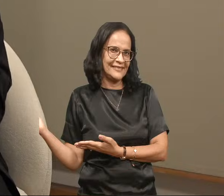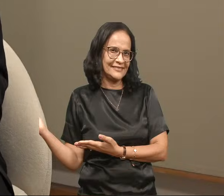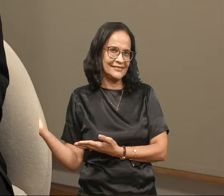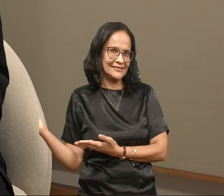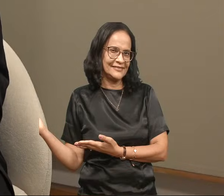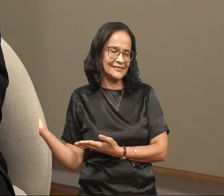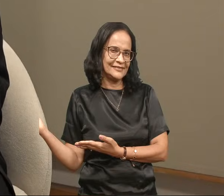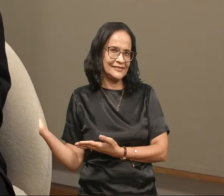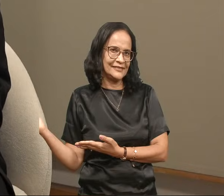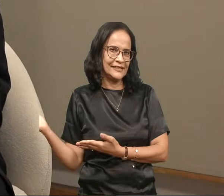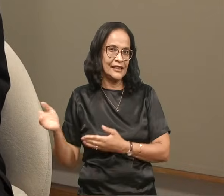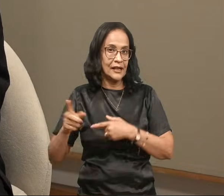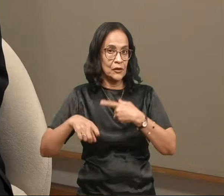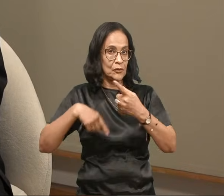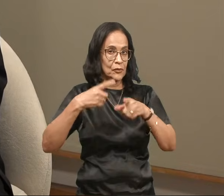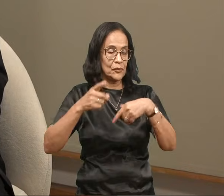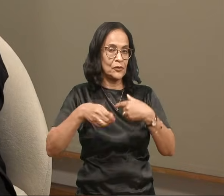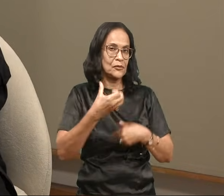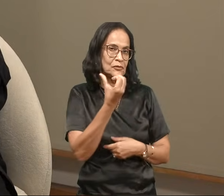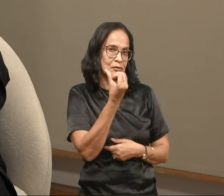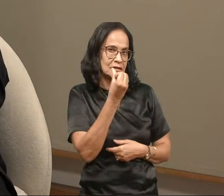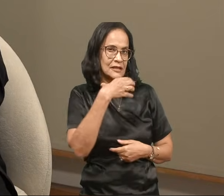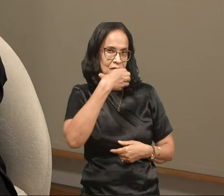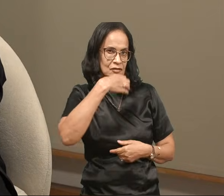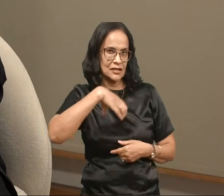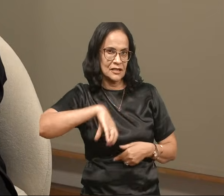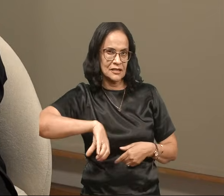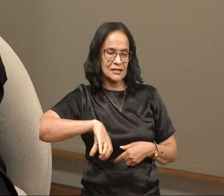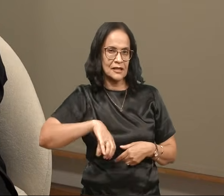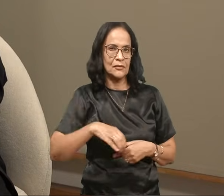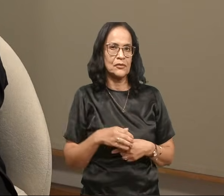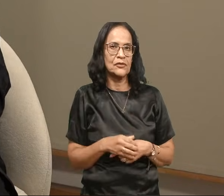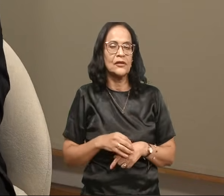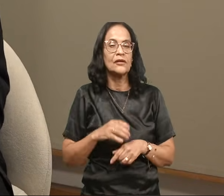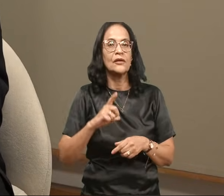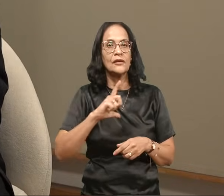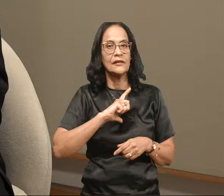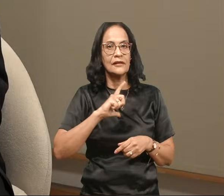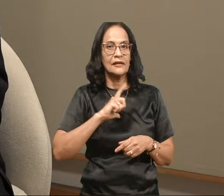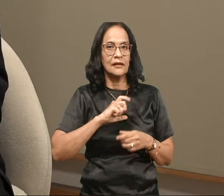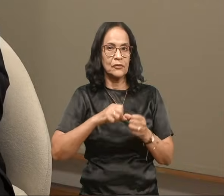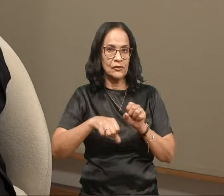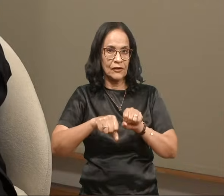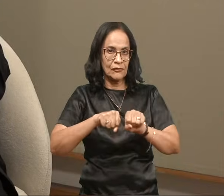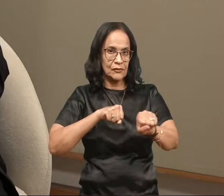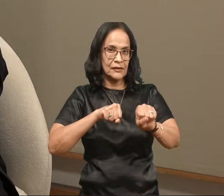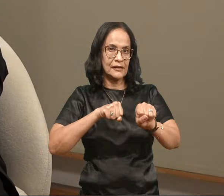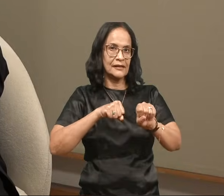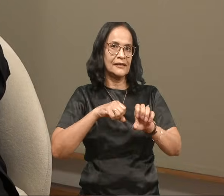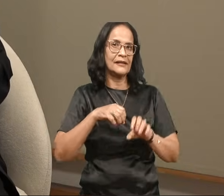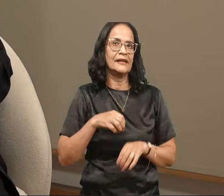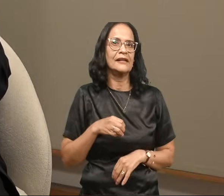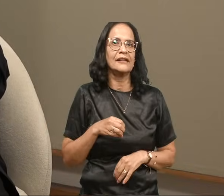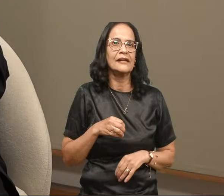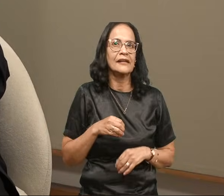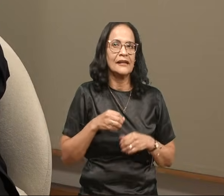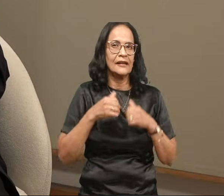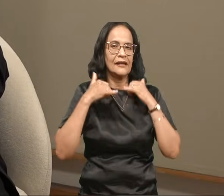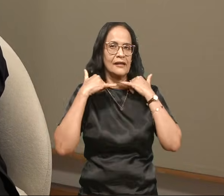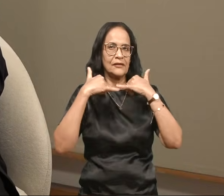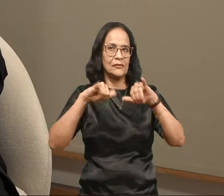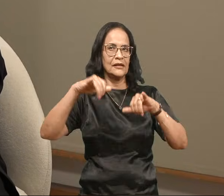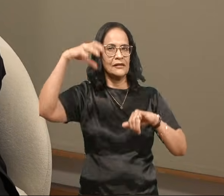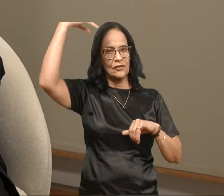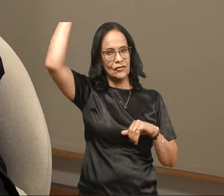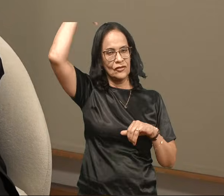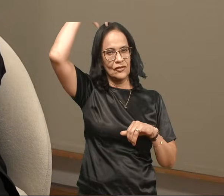pibcuritiba.org.br/eventos. No próximo dia 6 de dezembro, nós temos aqui a formatura das Mensageiras do Rei. Será às 10 da manhã